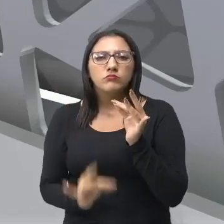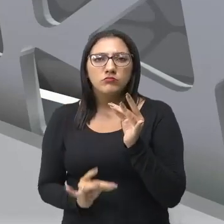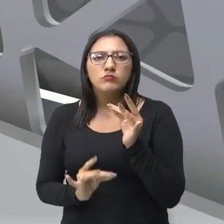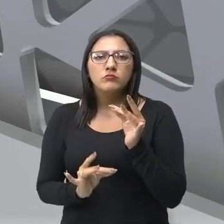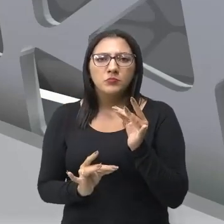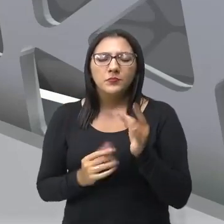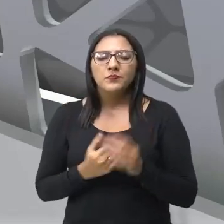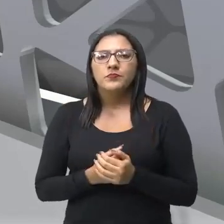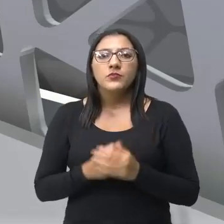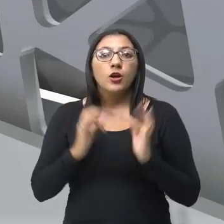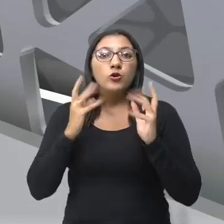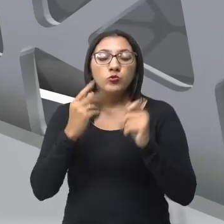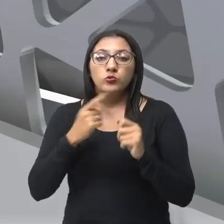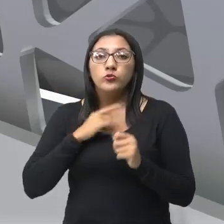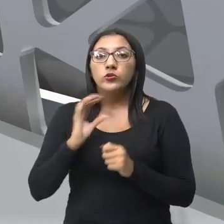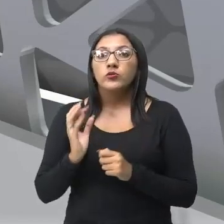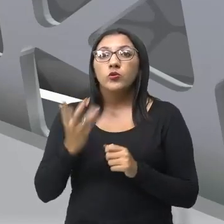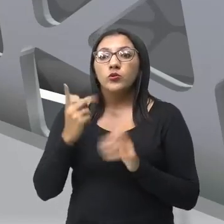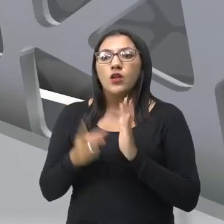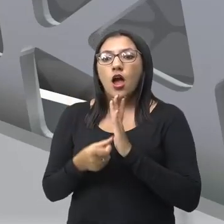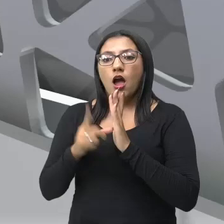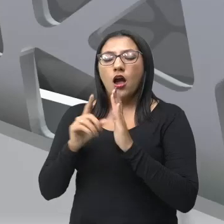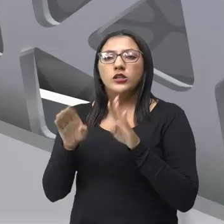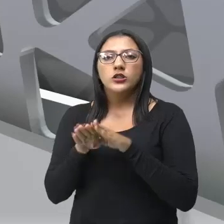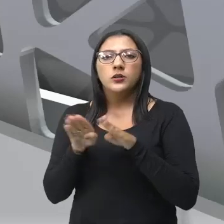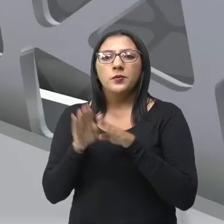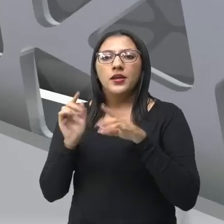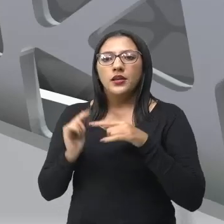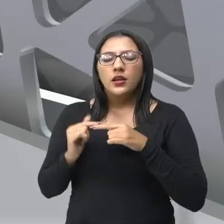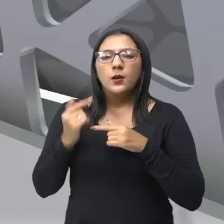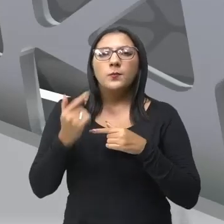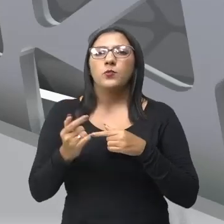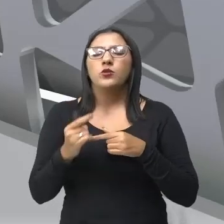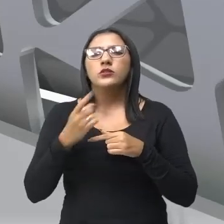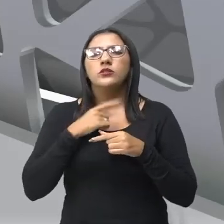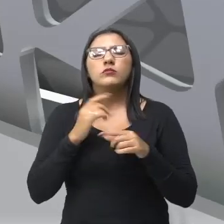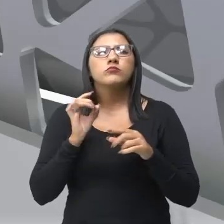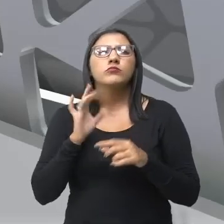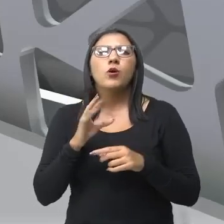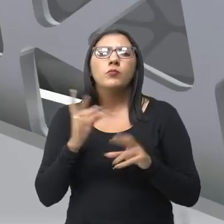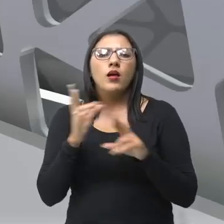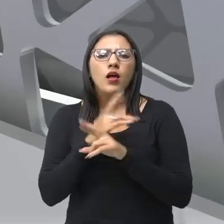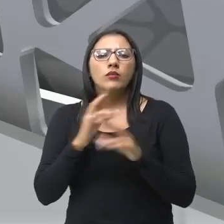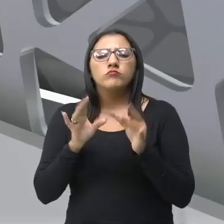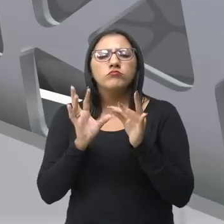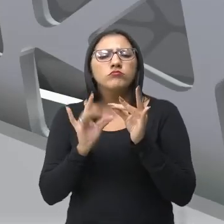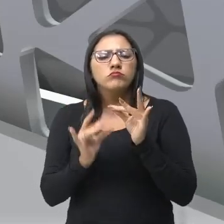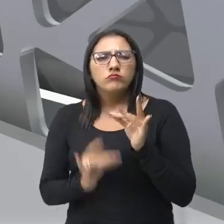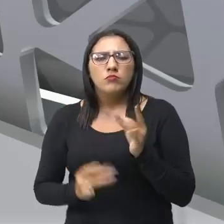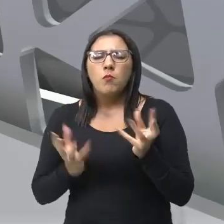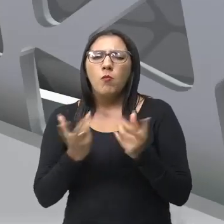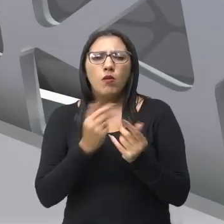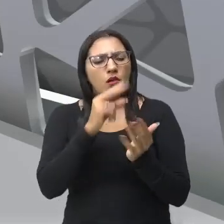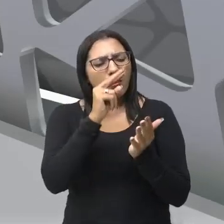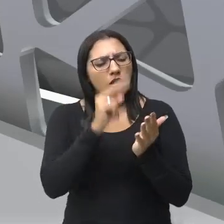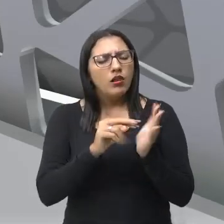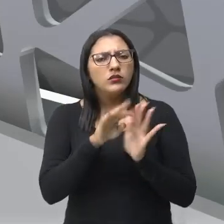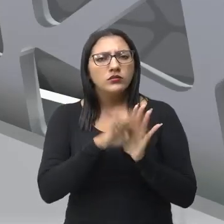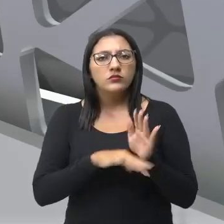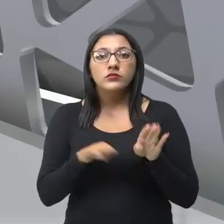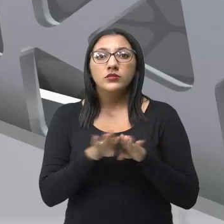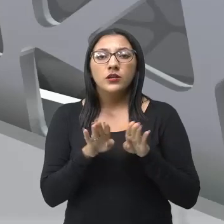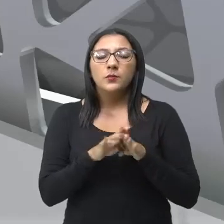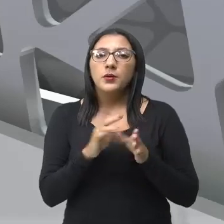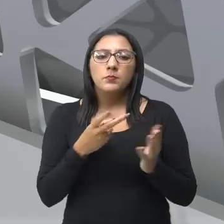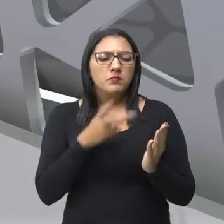que ocorreu antes e o que ocorreu depois são informações que acabam detalhando e enriquecendo o texto e tornando esse